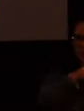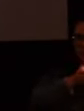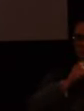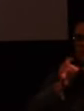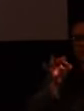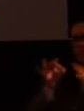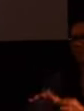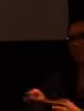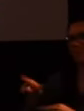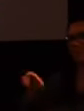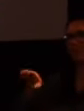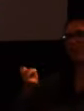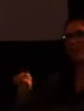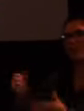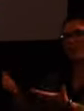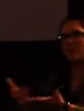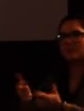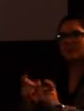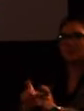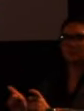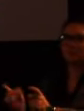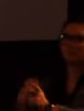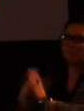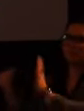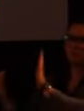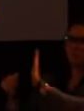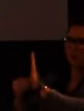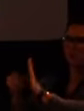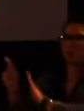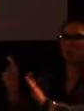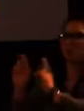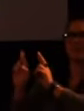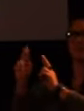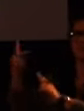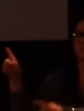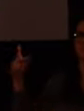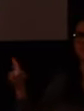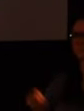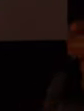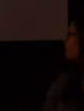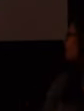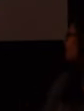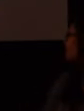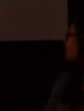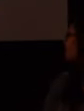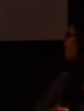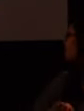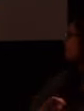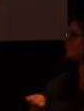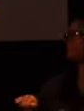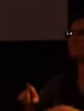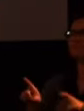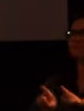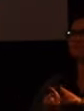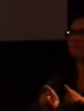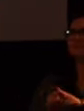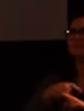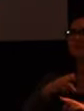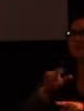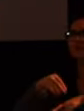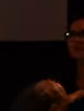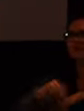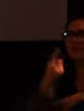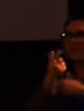ocupação do solo que deveriam estar aqui na LOAS, nós devolvemos a matéria aqui para a LOAS. E eu vou pontuar aqui uma